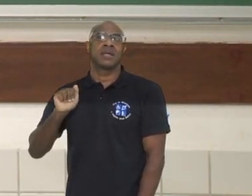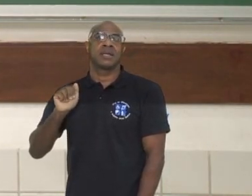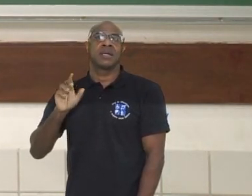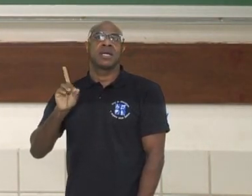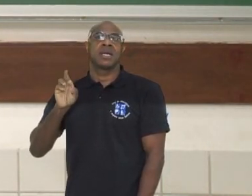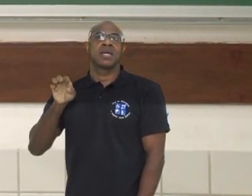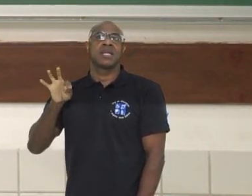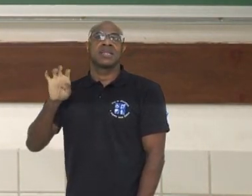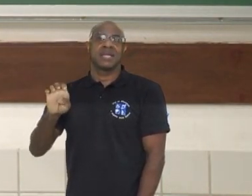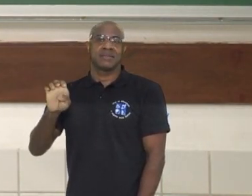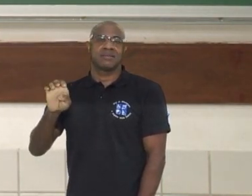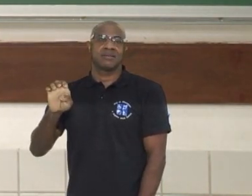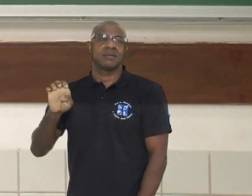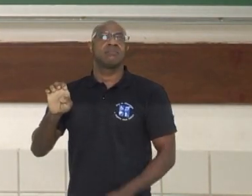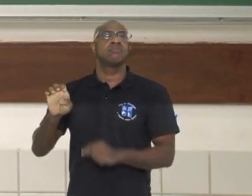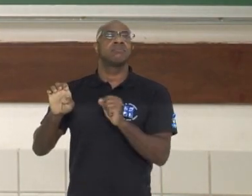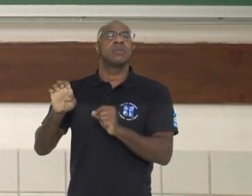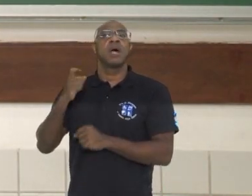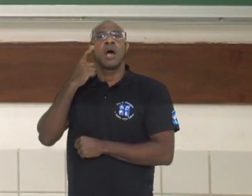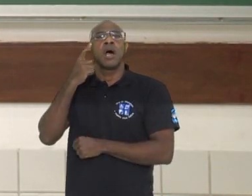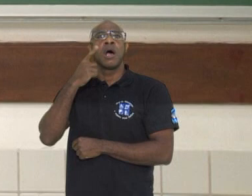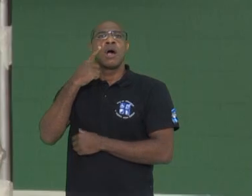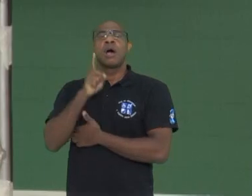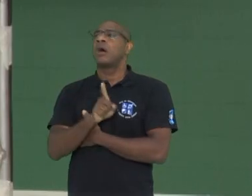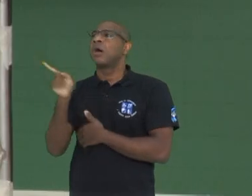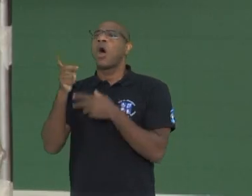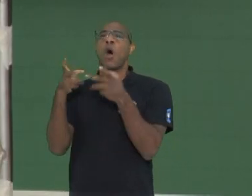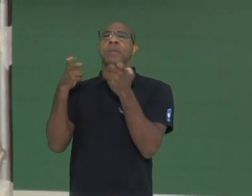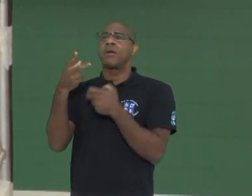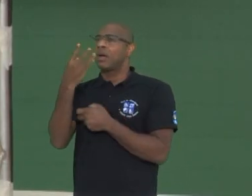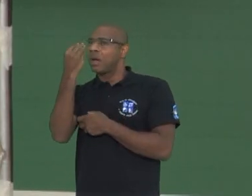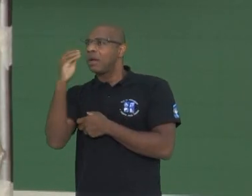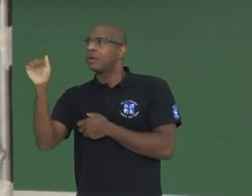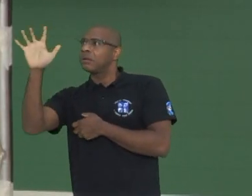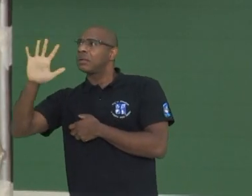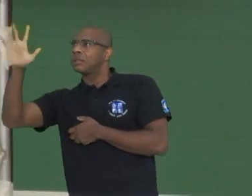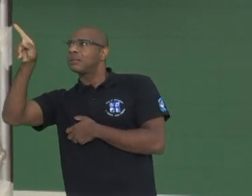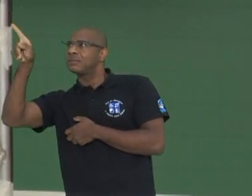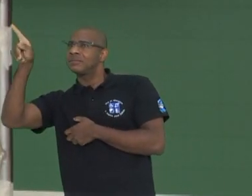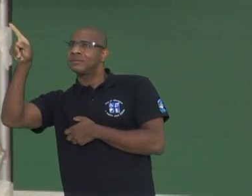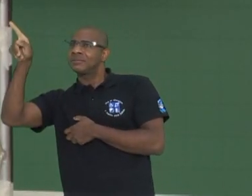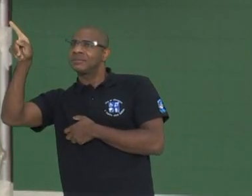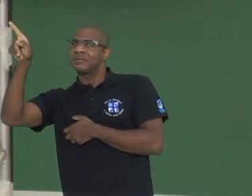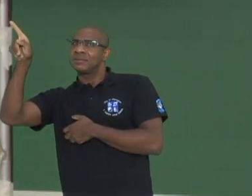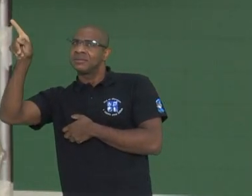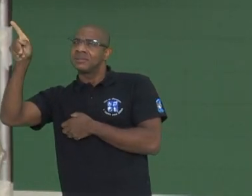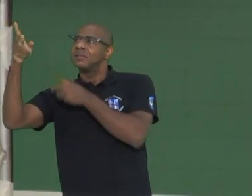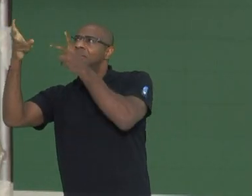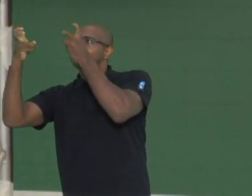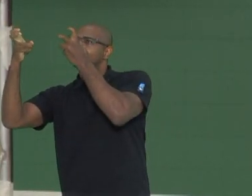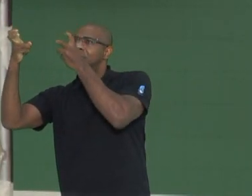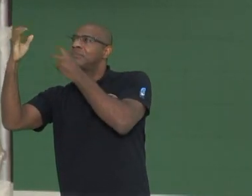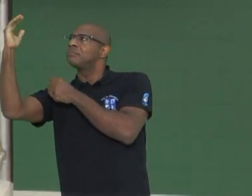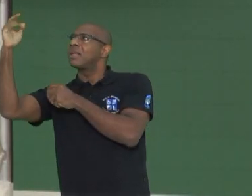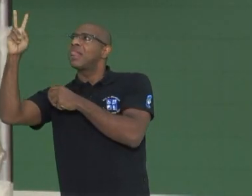quero pedir para que vocês aqui observem bem essa matéria, tá?